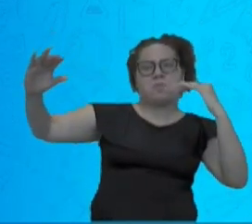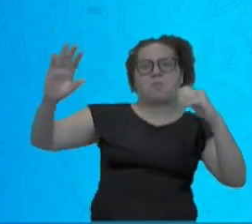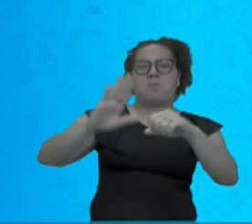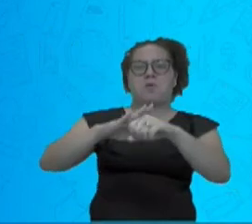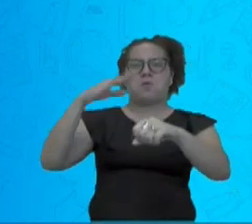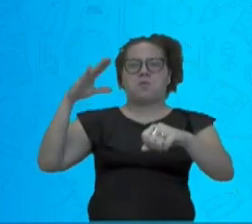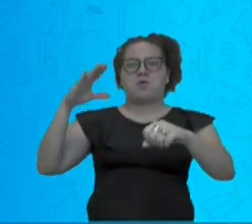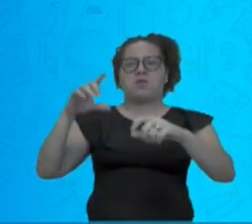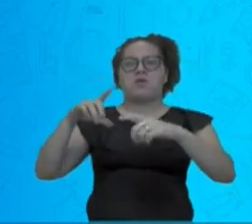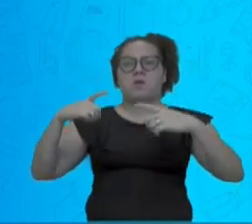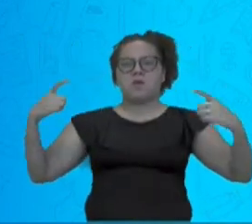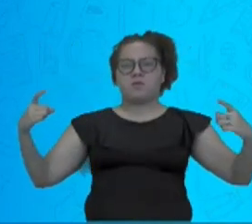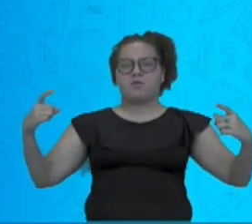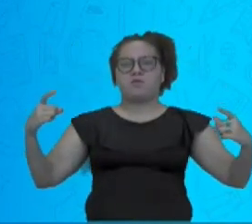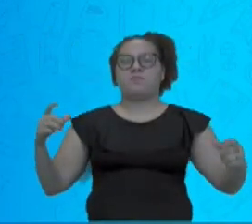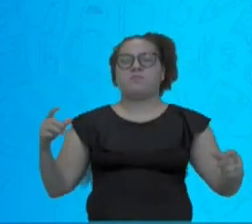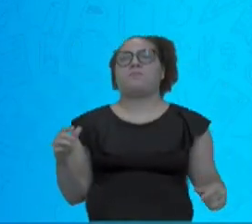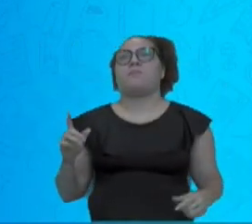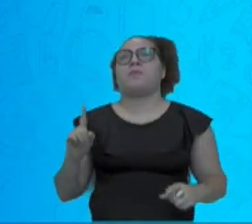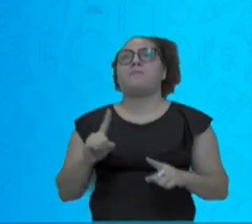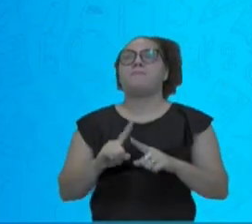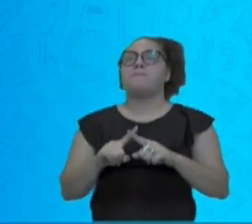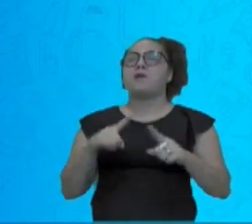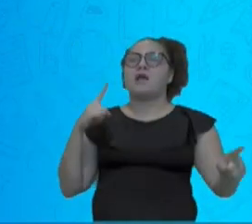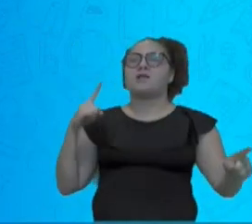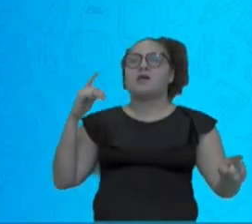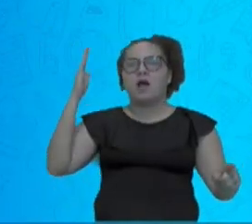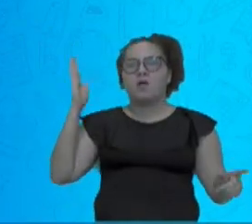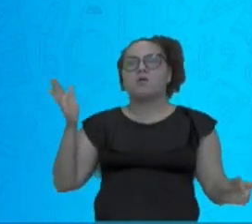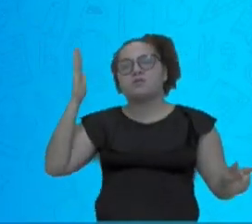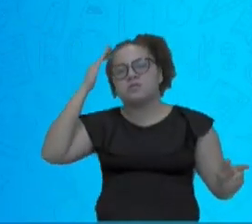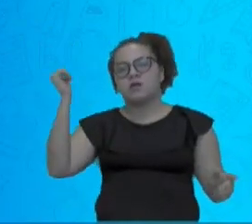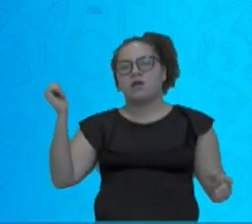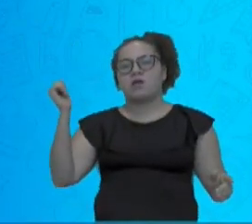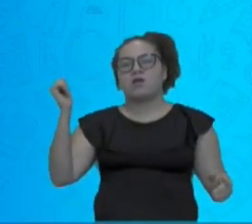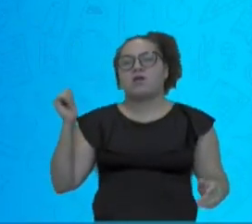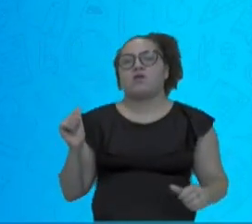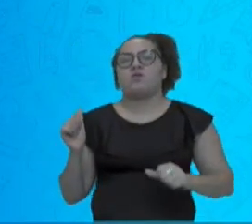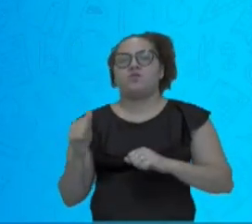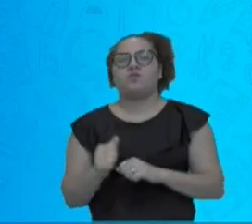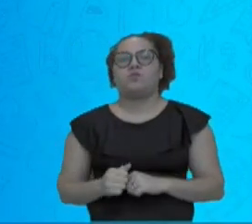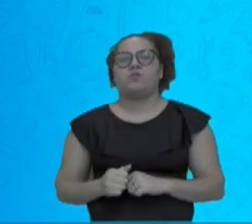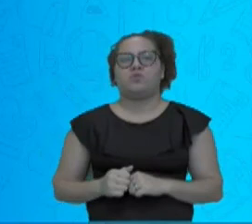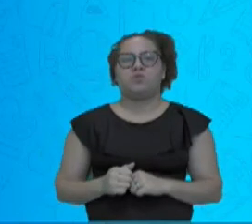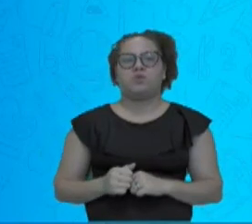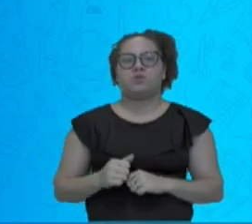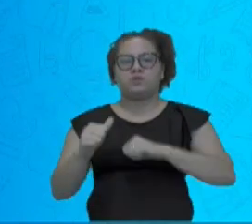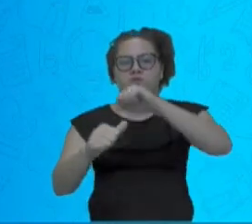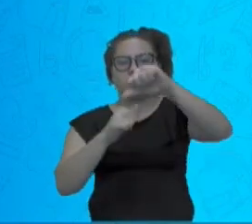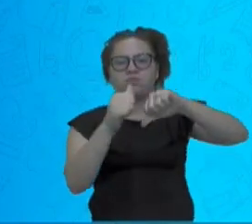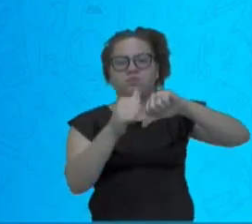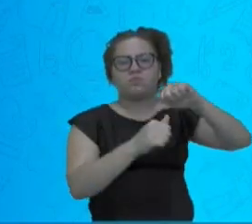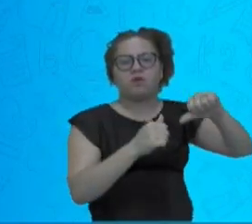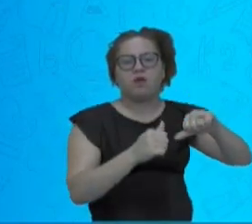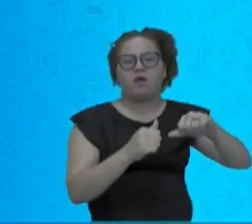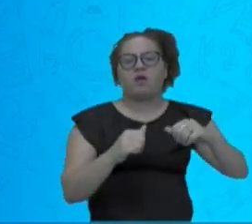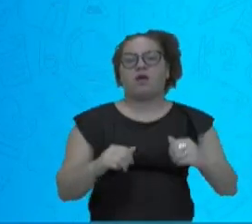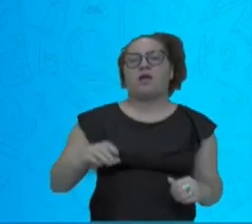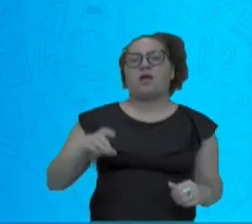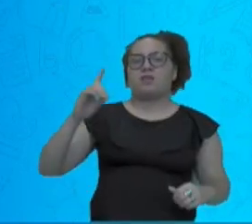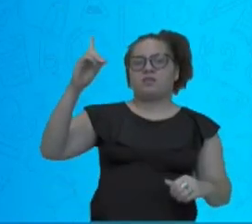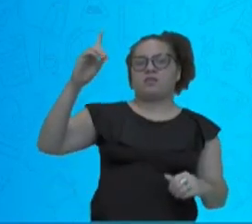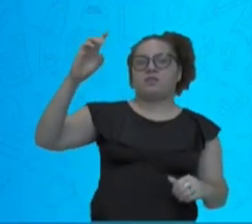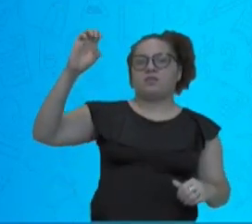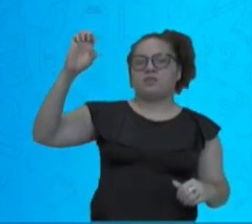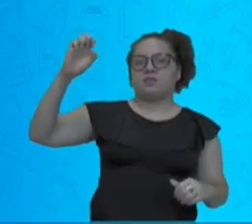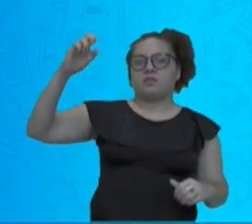Porque nós confundíamos planícies com depressão. E o que é depressão? Depressão é uma área mais